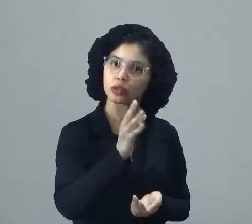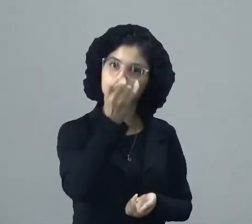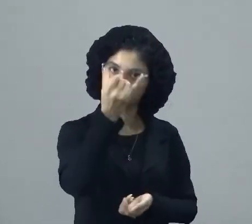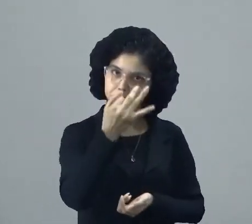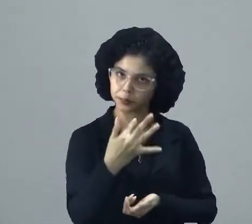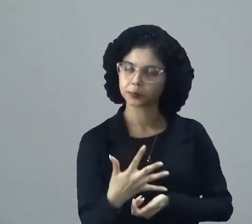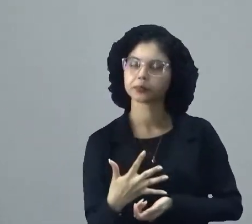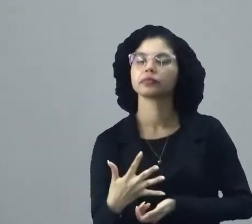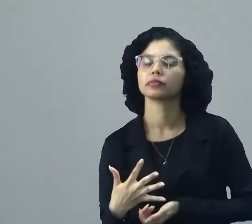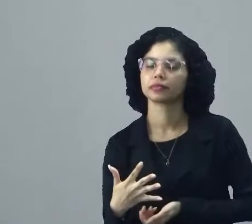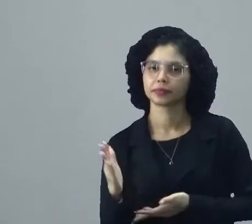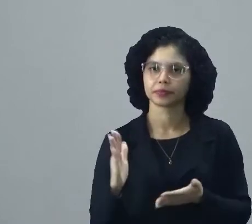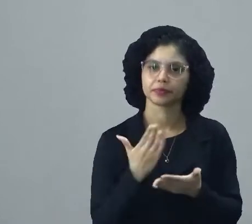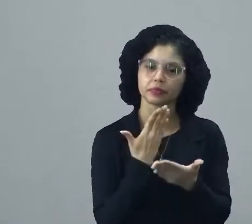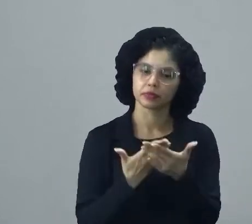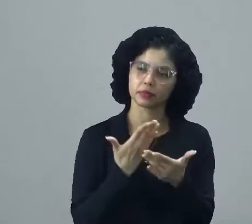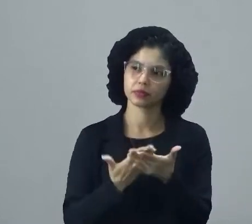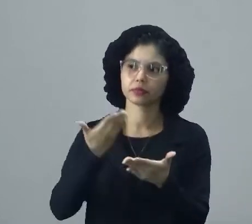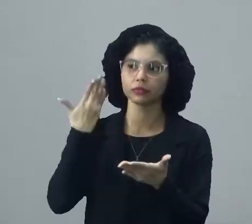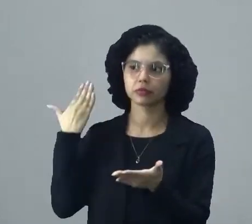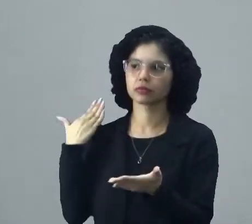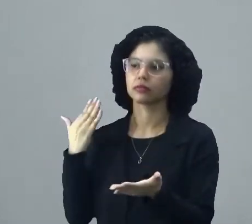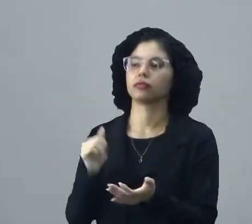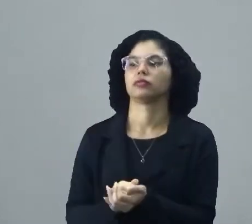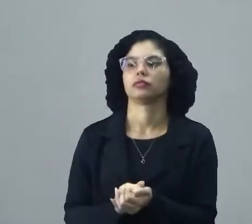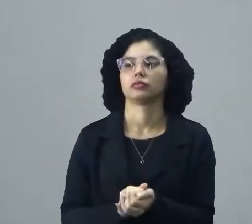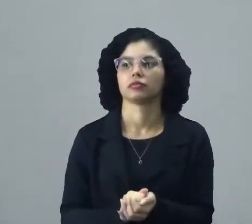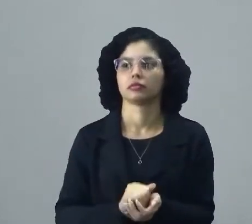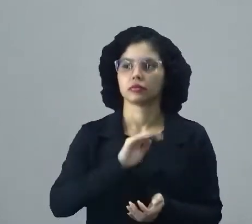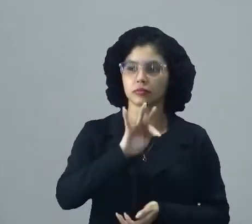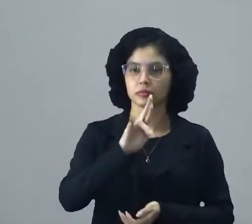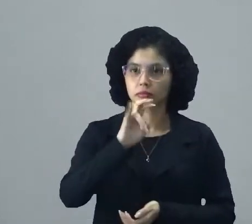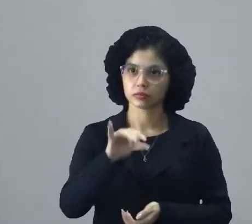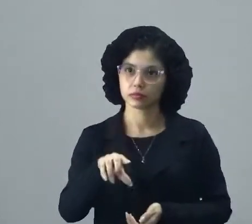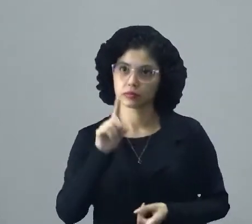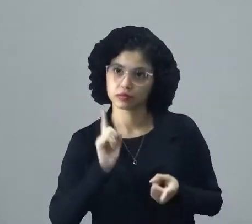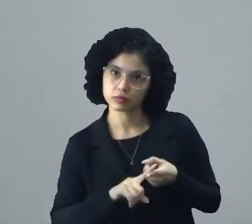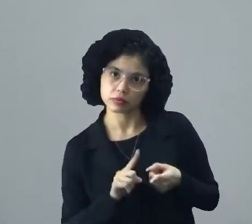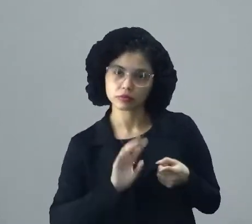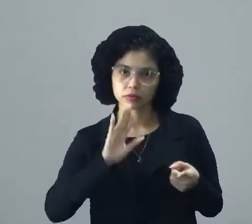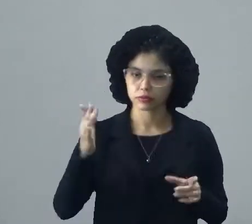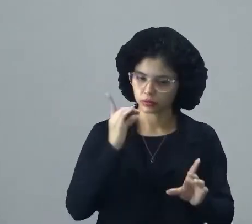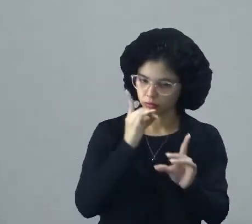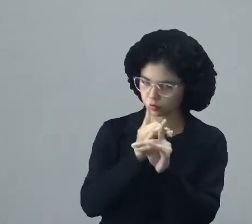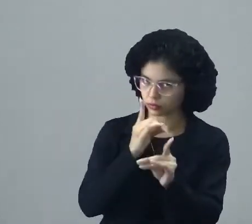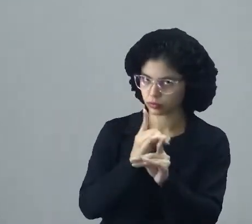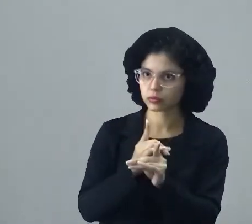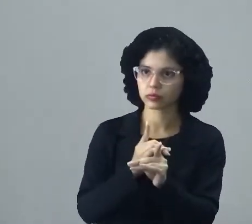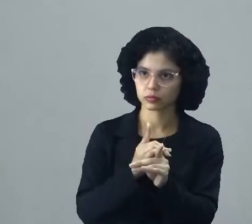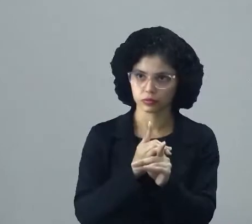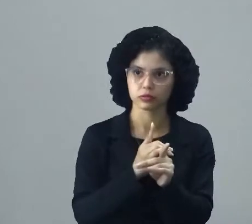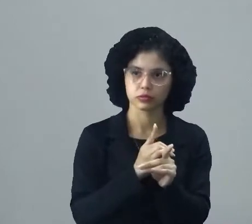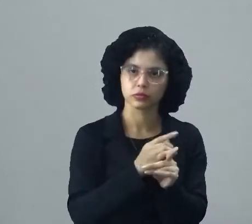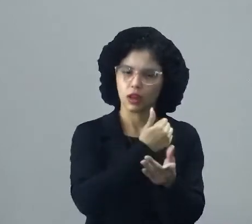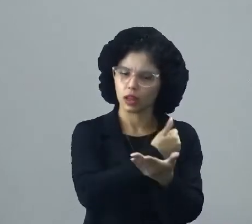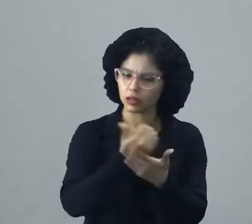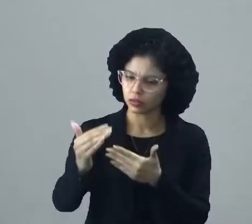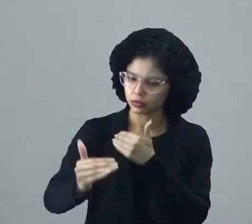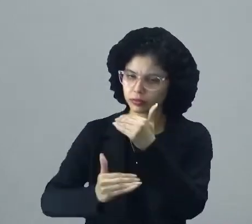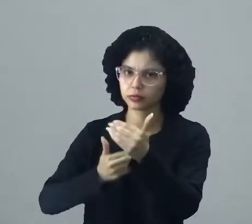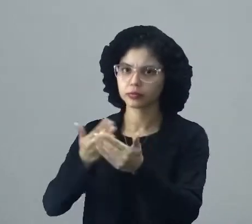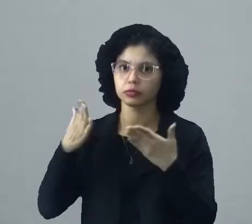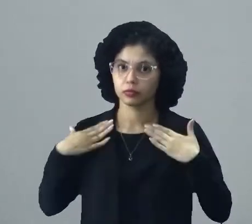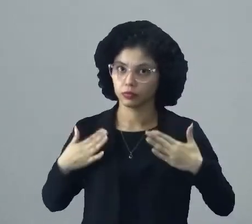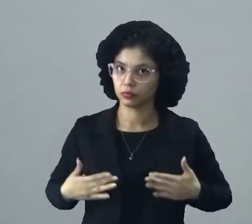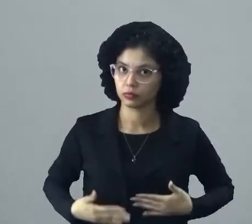citou aqui em aulas anteriores sobre o biotipo, porque quando eu vou identificar a ação que eu vou desenvolver